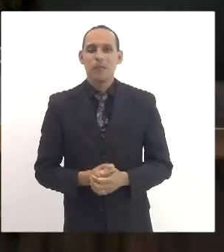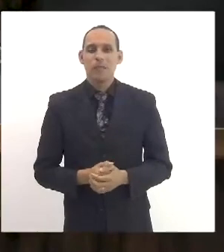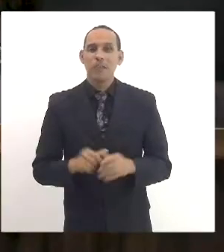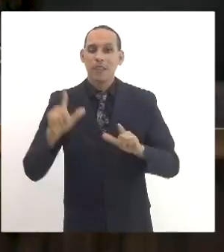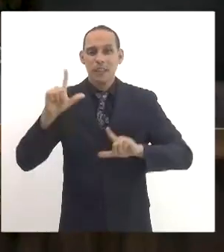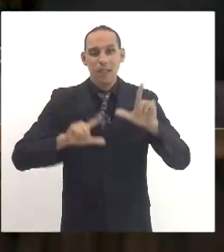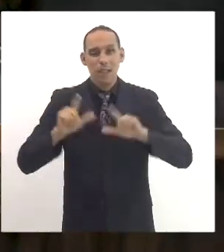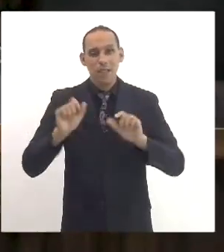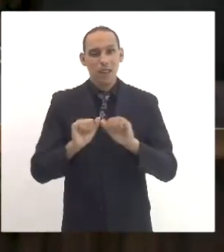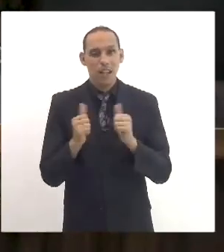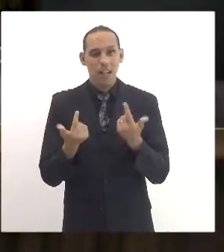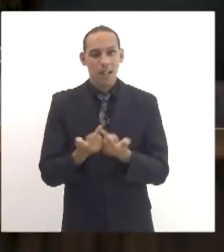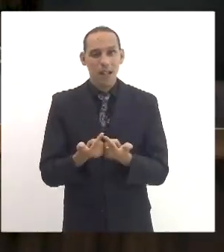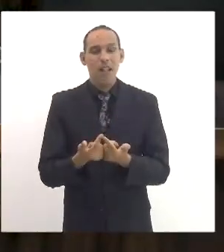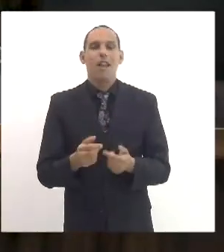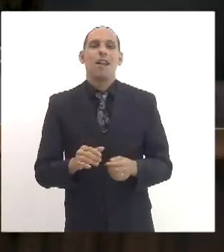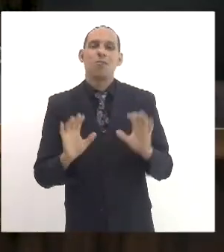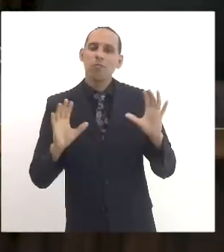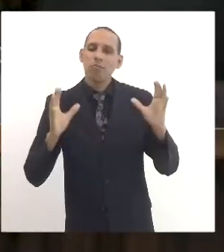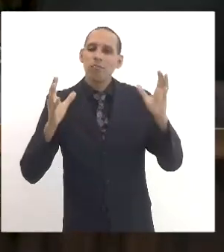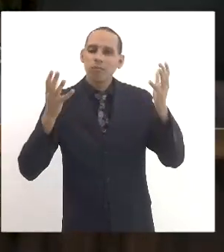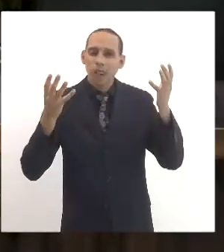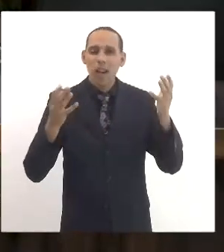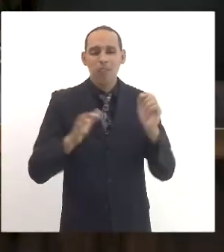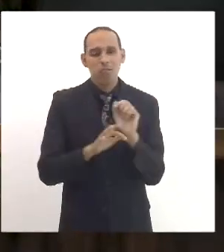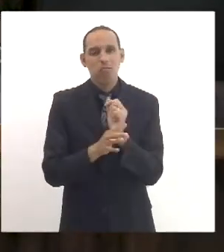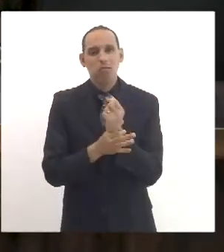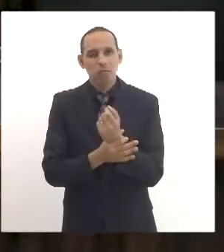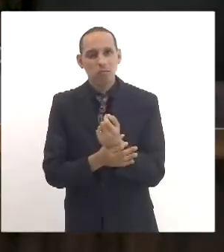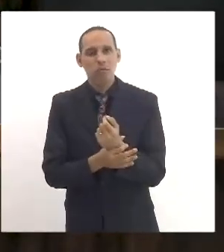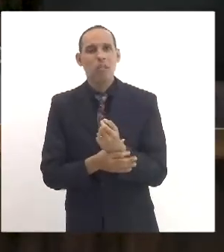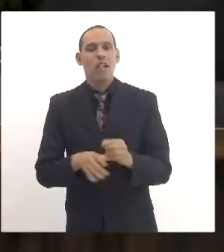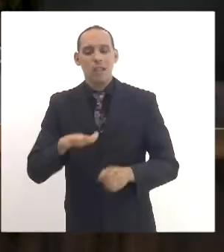Alerj, Cerimonial, Segurança, Departamento Médico,